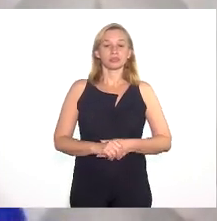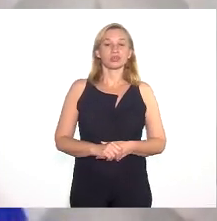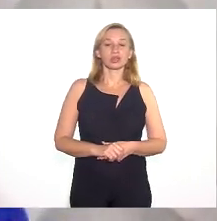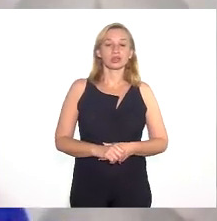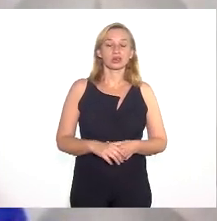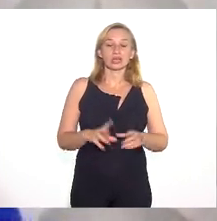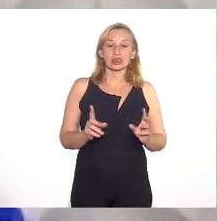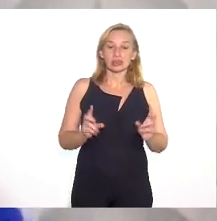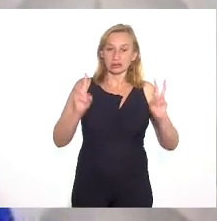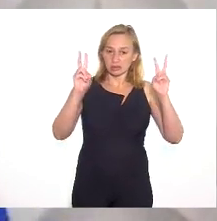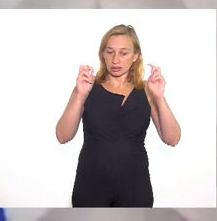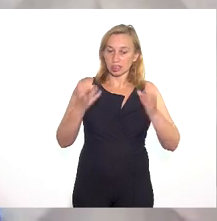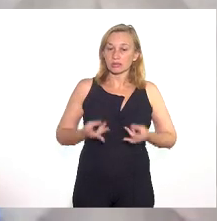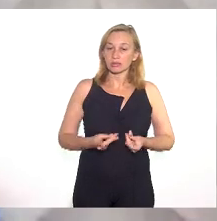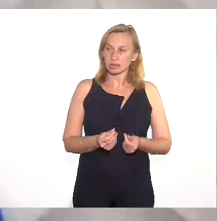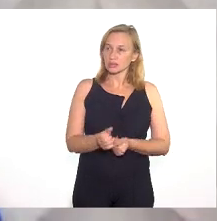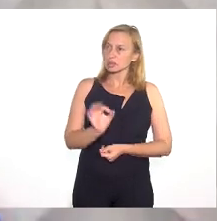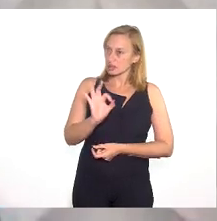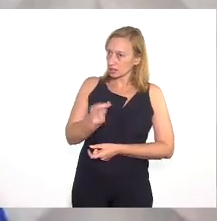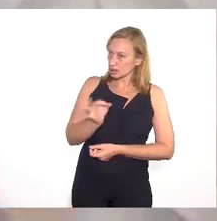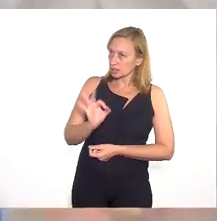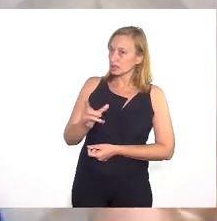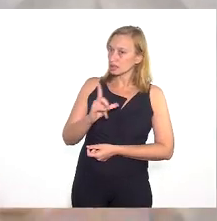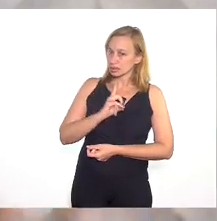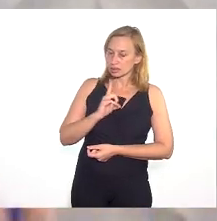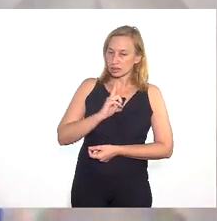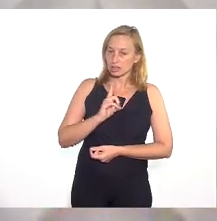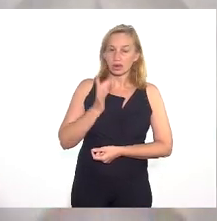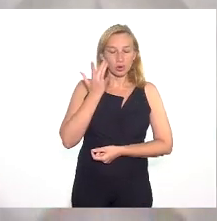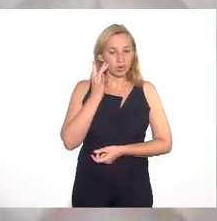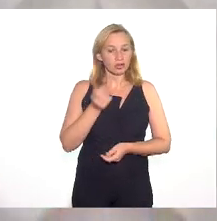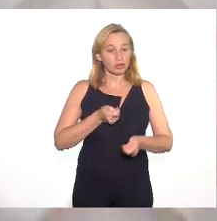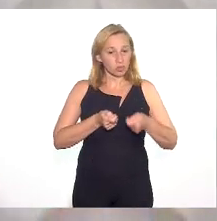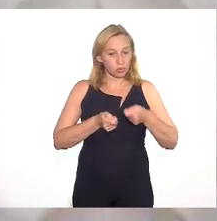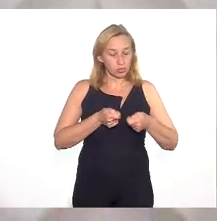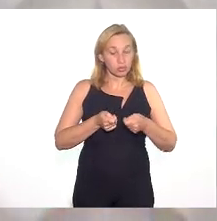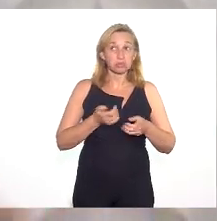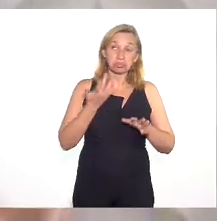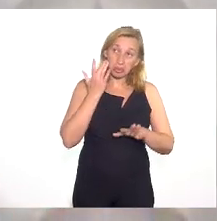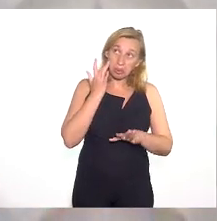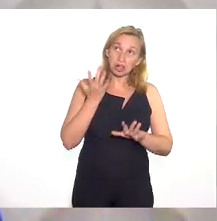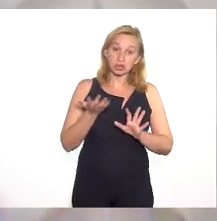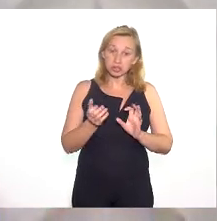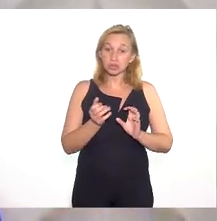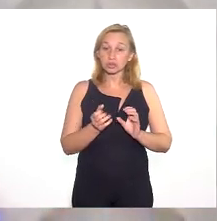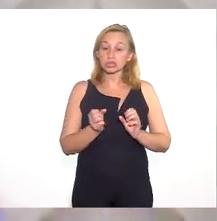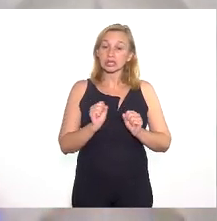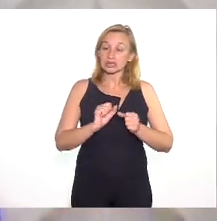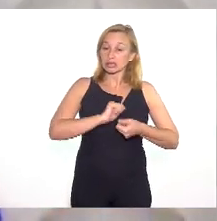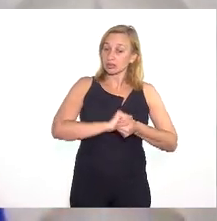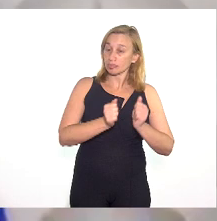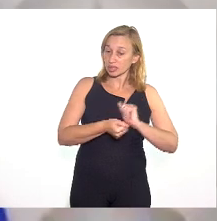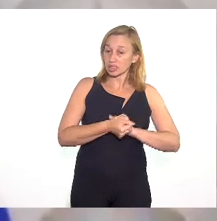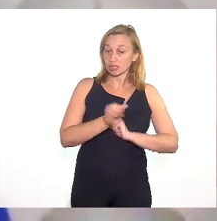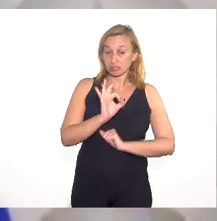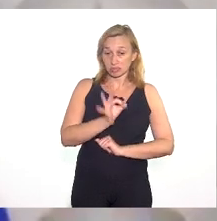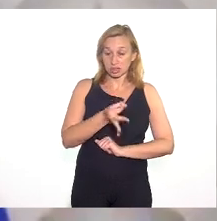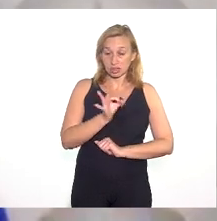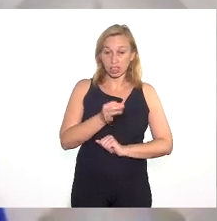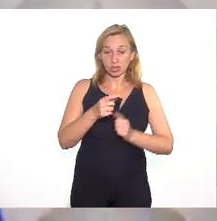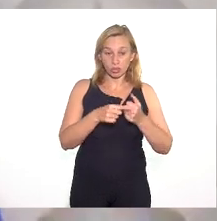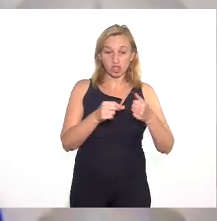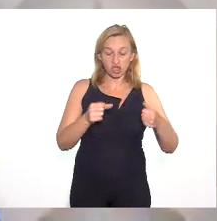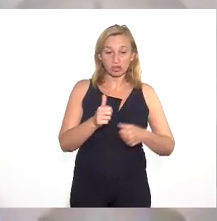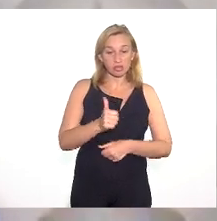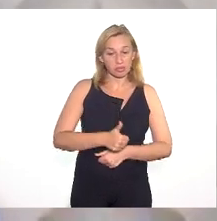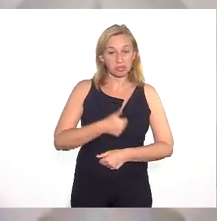tema é sensível, a senhora tem toda a razão, eu acho que vai haver um controle, então acho que se adequar, se modelar o artigo,